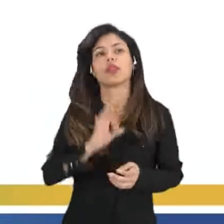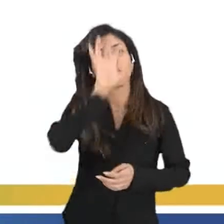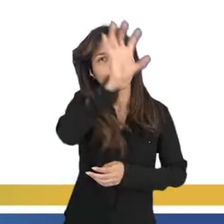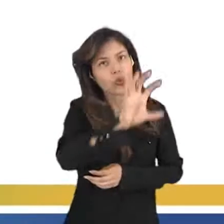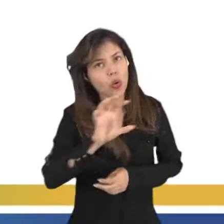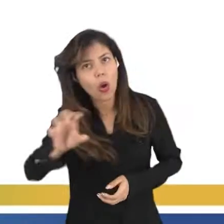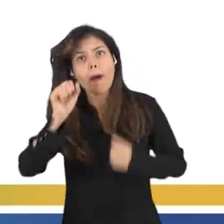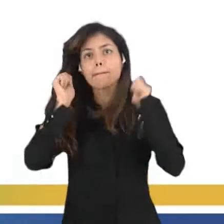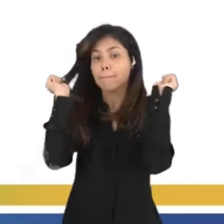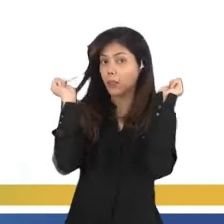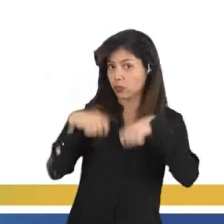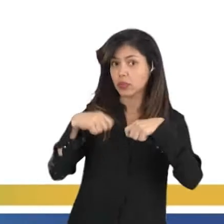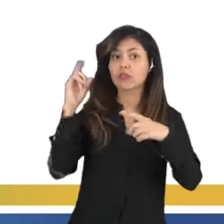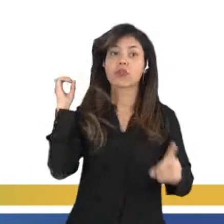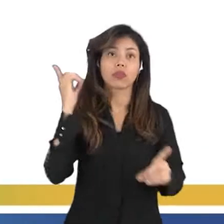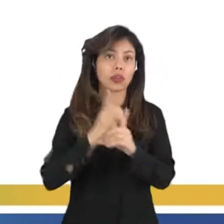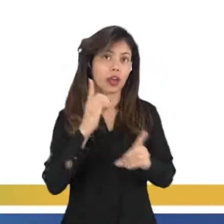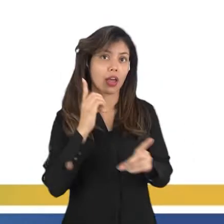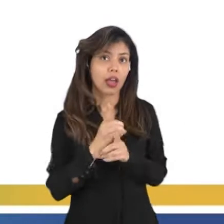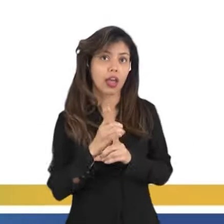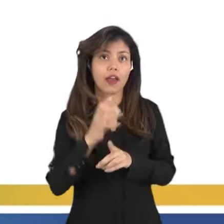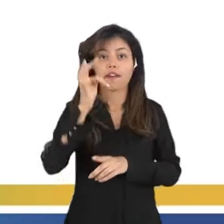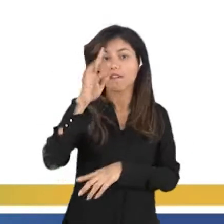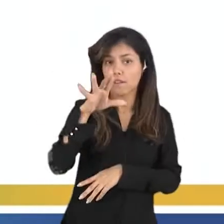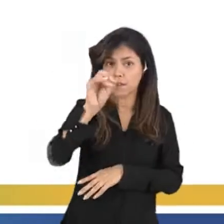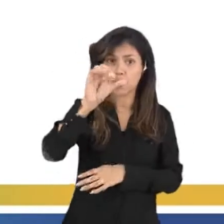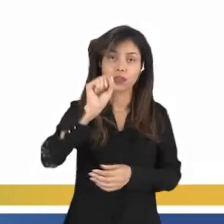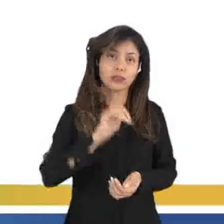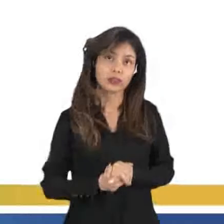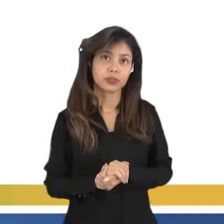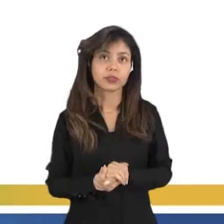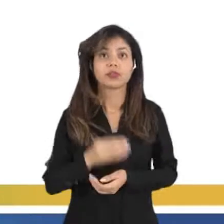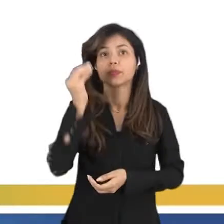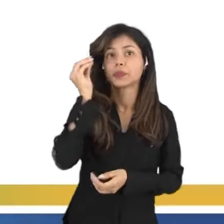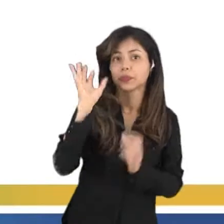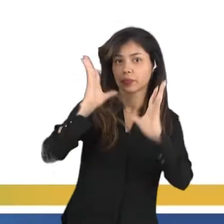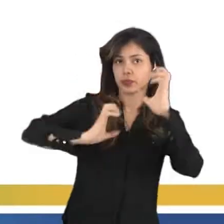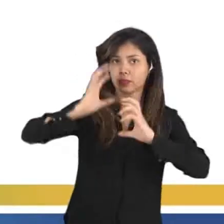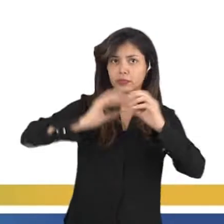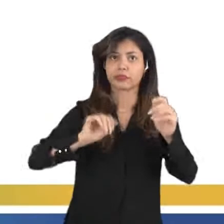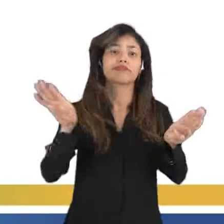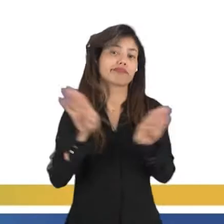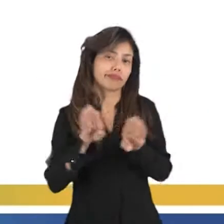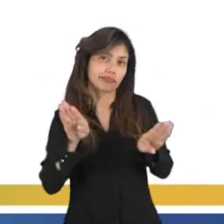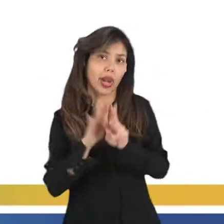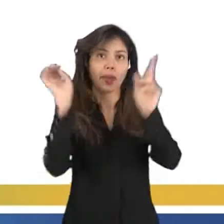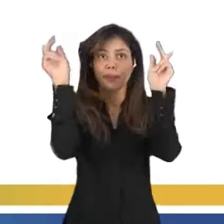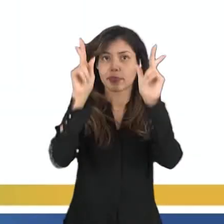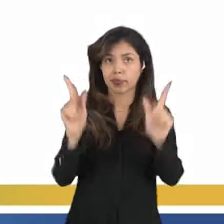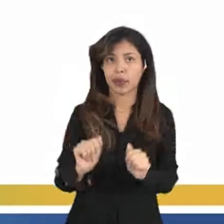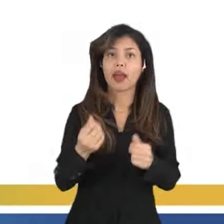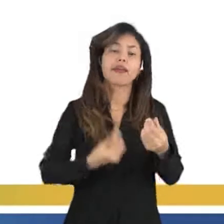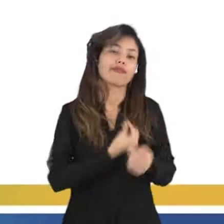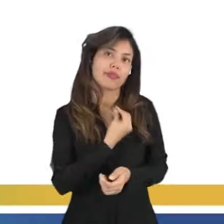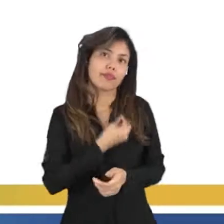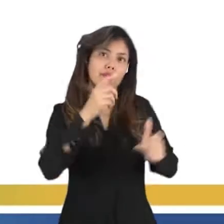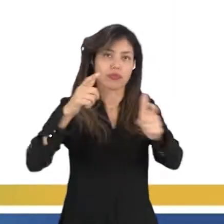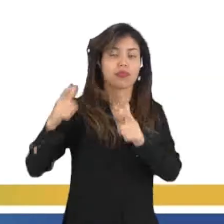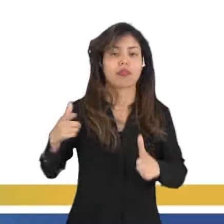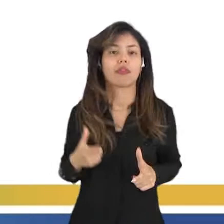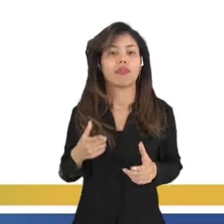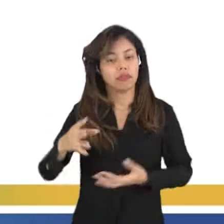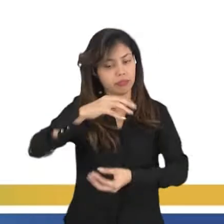continentes é possível identificar focos de tensões que colocam em risco a paz daqueles que vivem nos locais